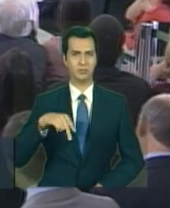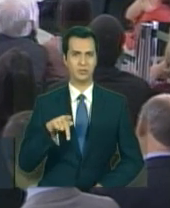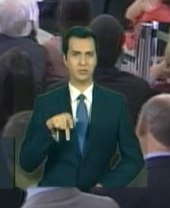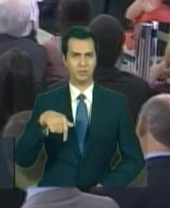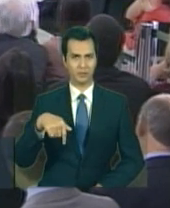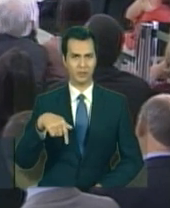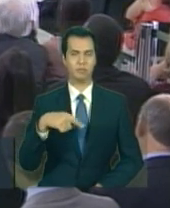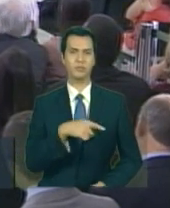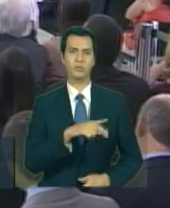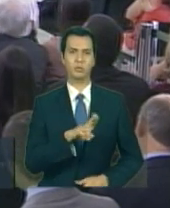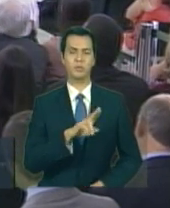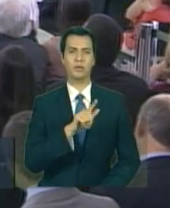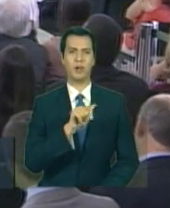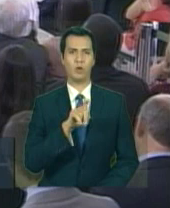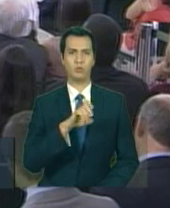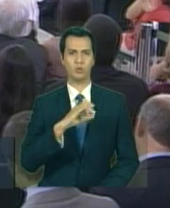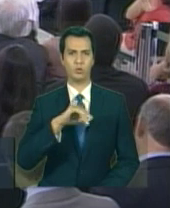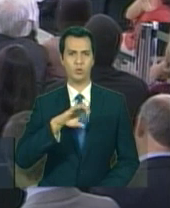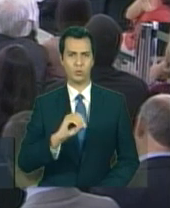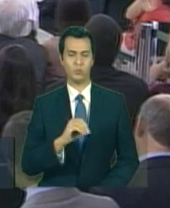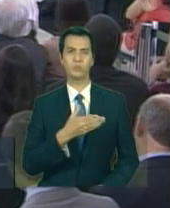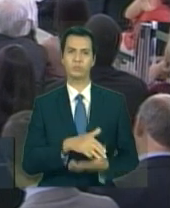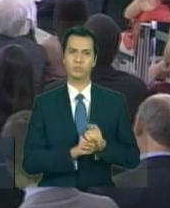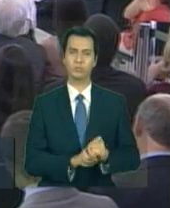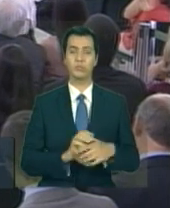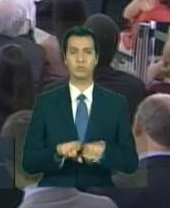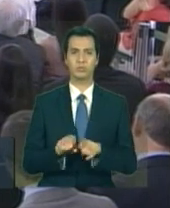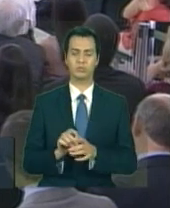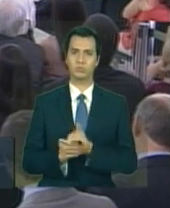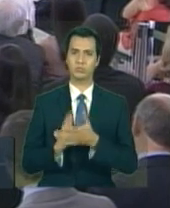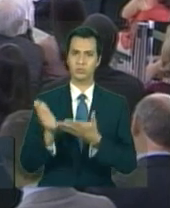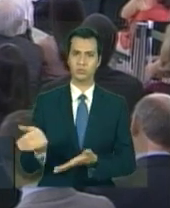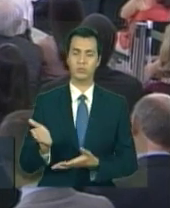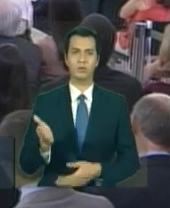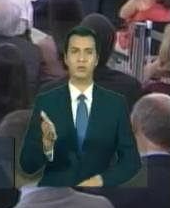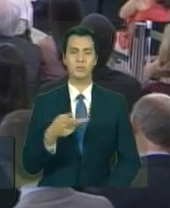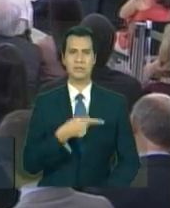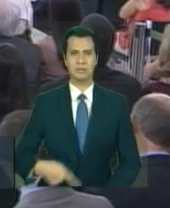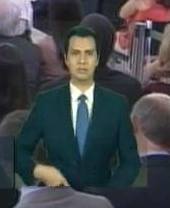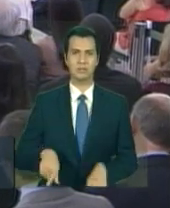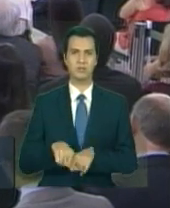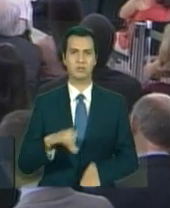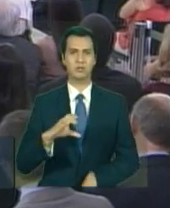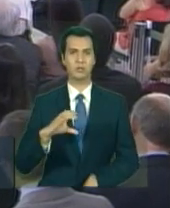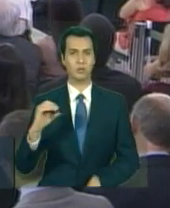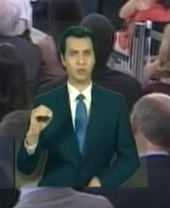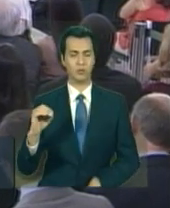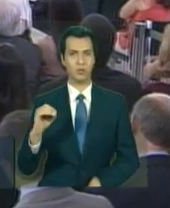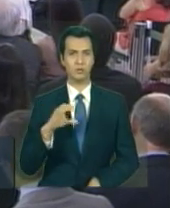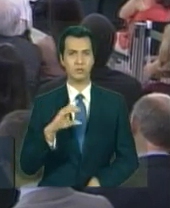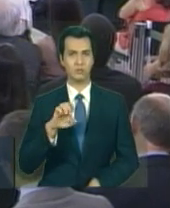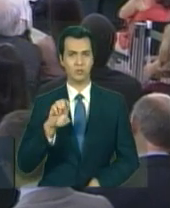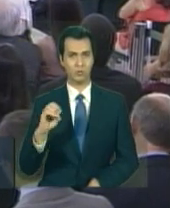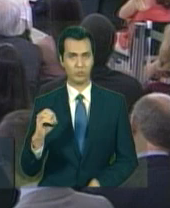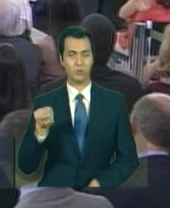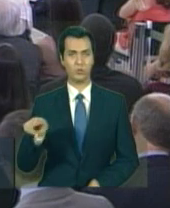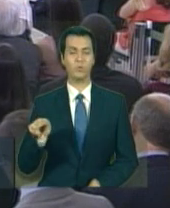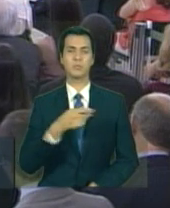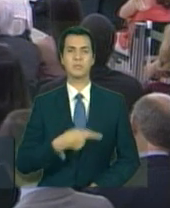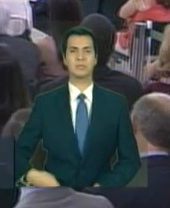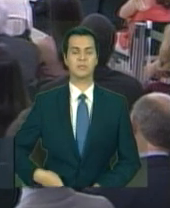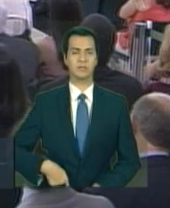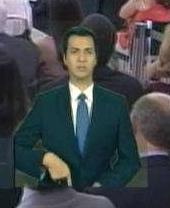Glaucio Oliva, o presidente e CEO da América Latina da General